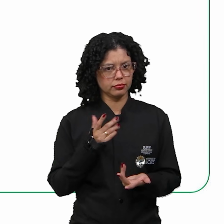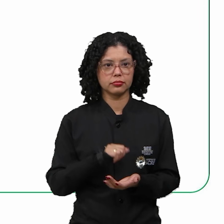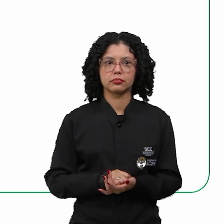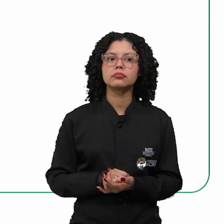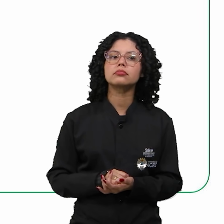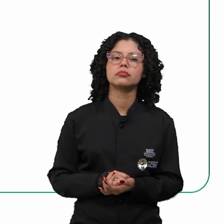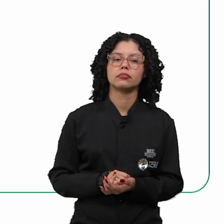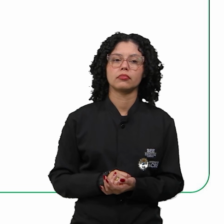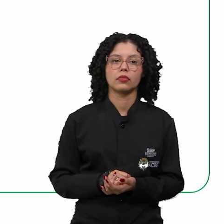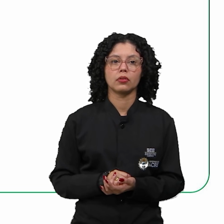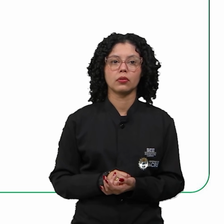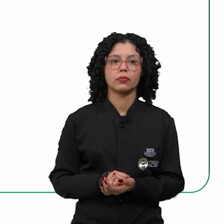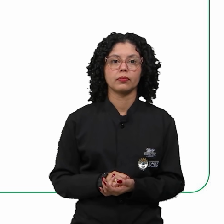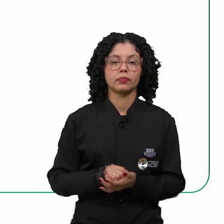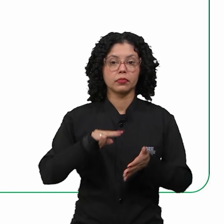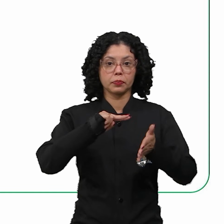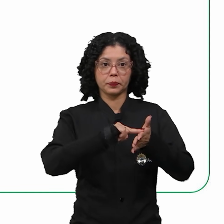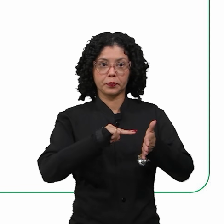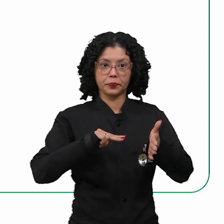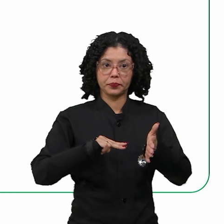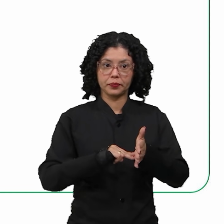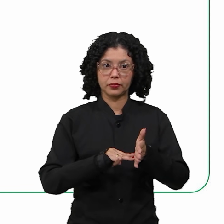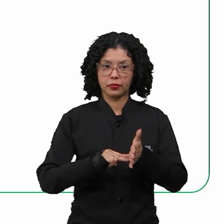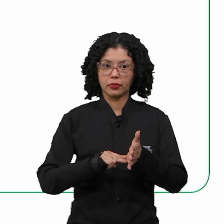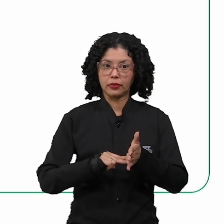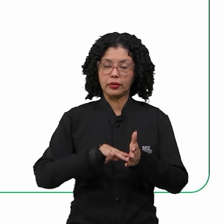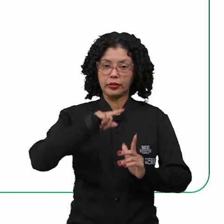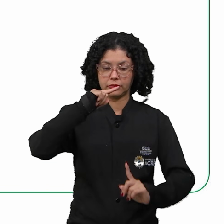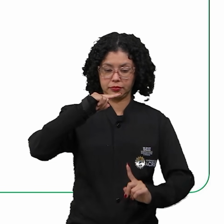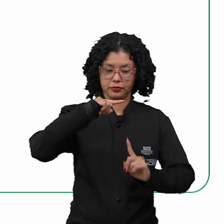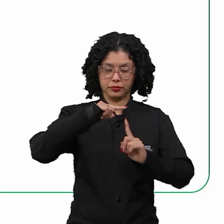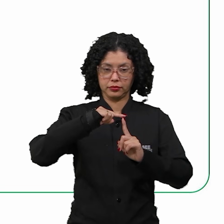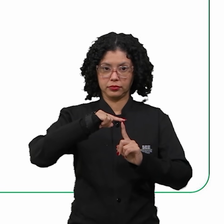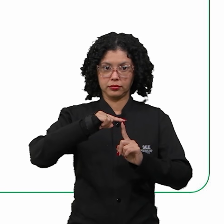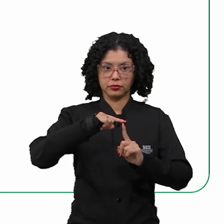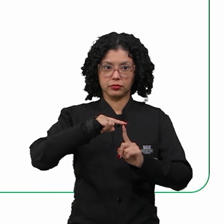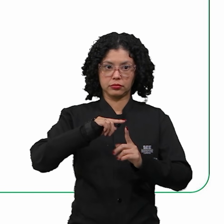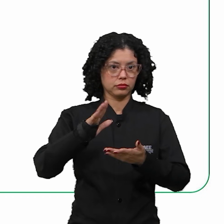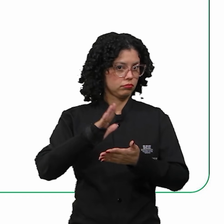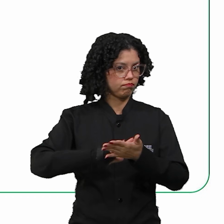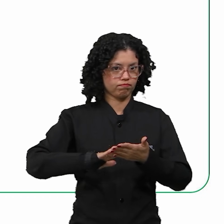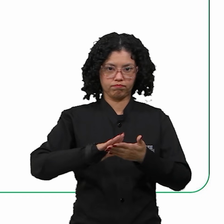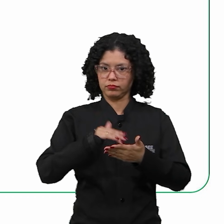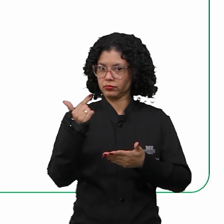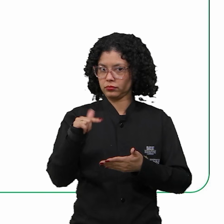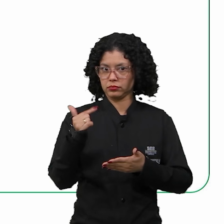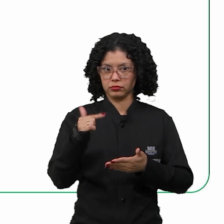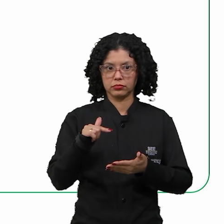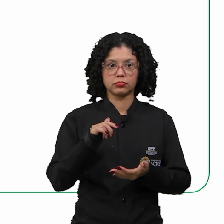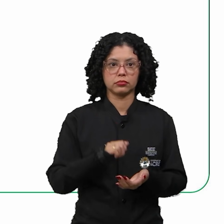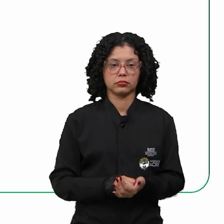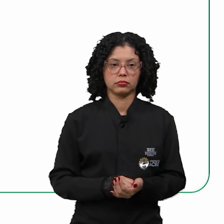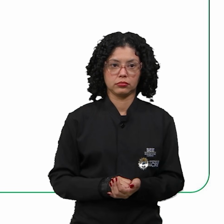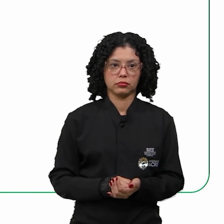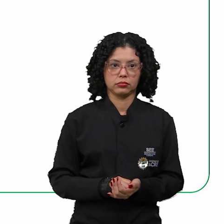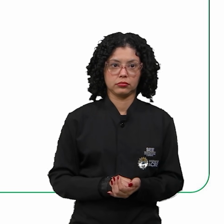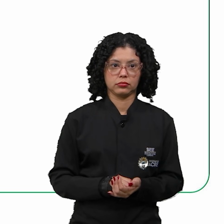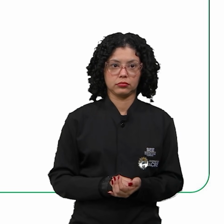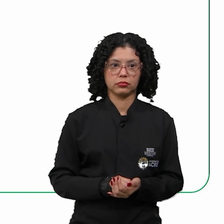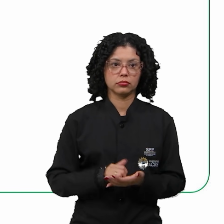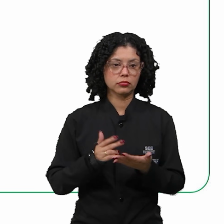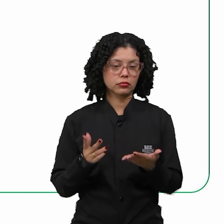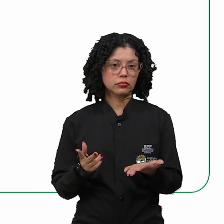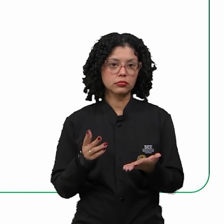observar as demais. O prisma, porque tem vértice e arestas. De forma alguma. Não tem vértice, não.